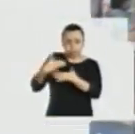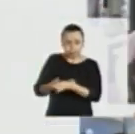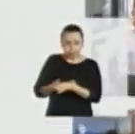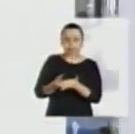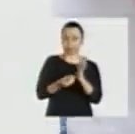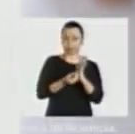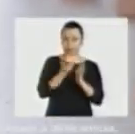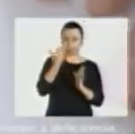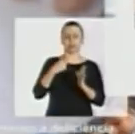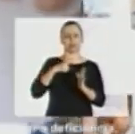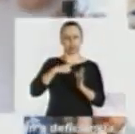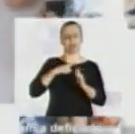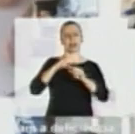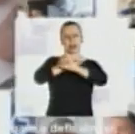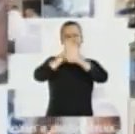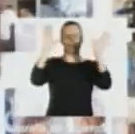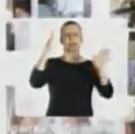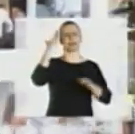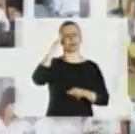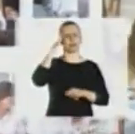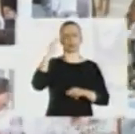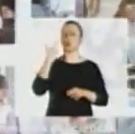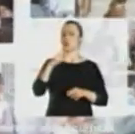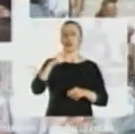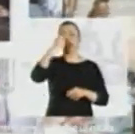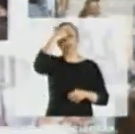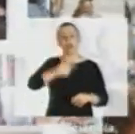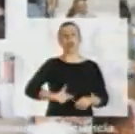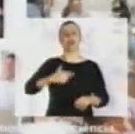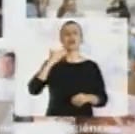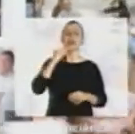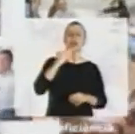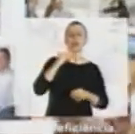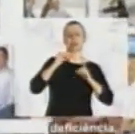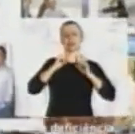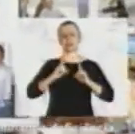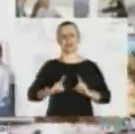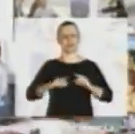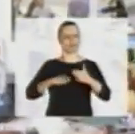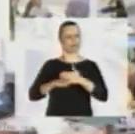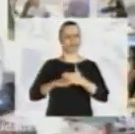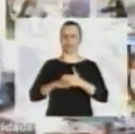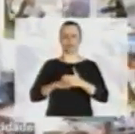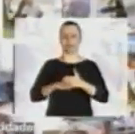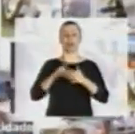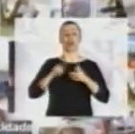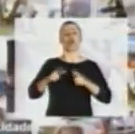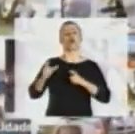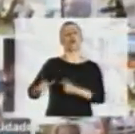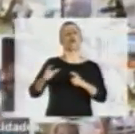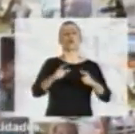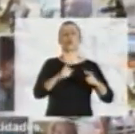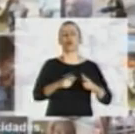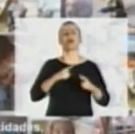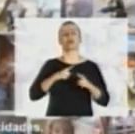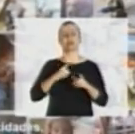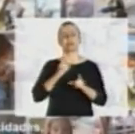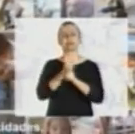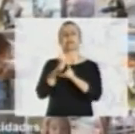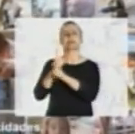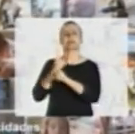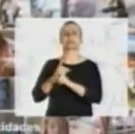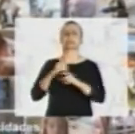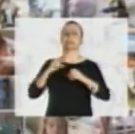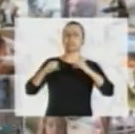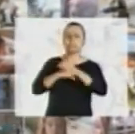Ficou claro que não são as características pessoas que determinam a deficiência mas as barreiras que ainda existem nas